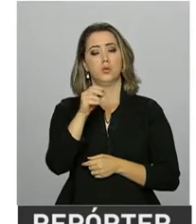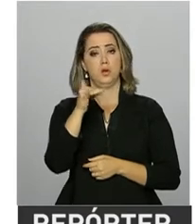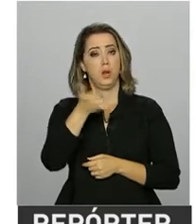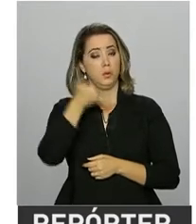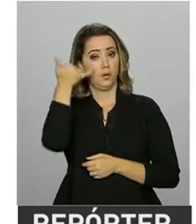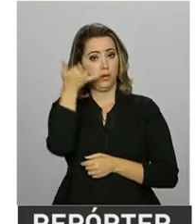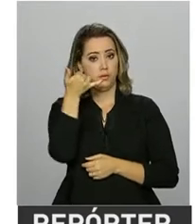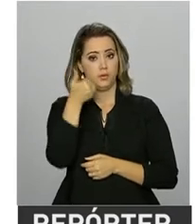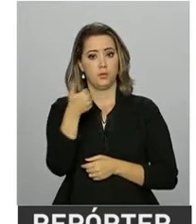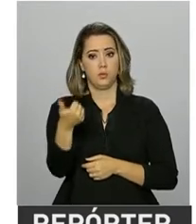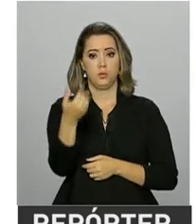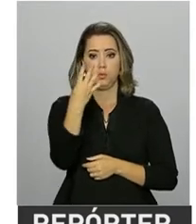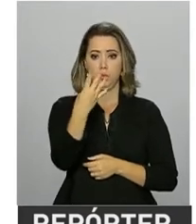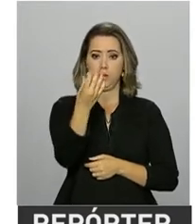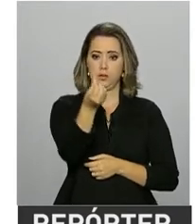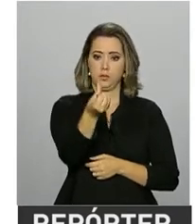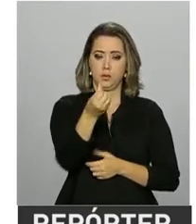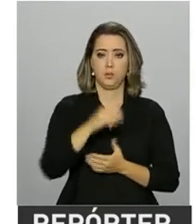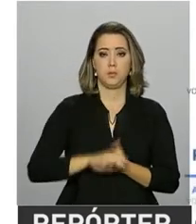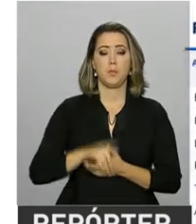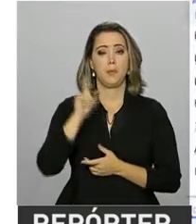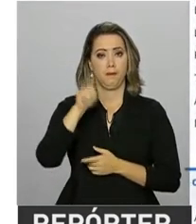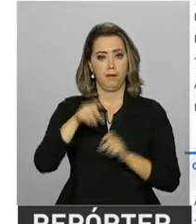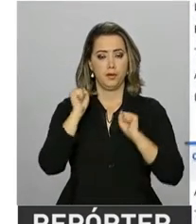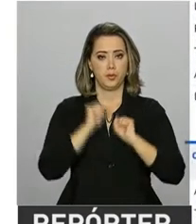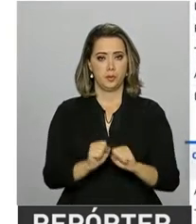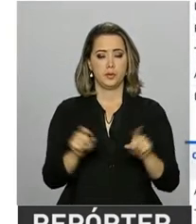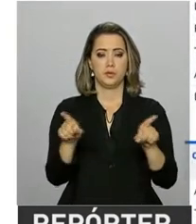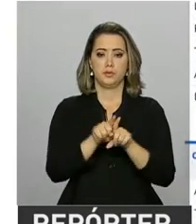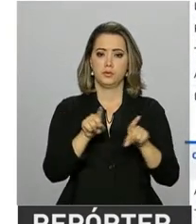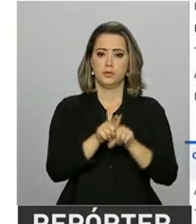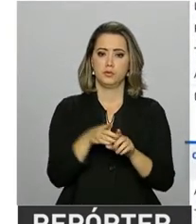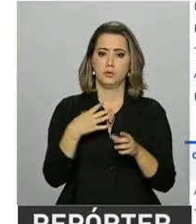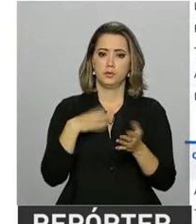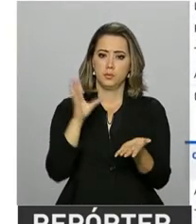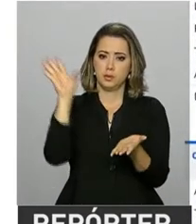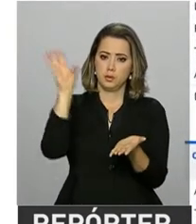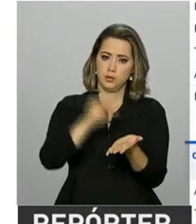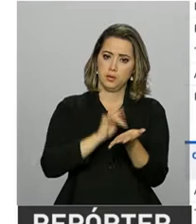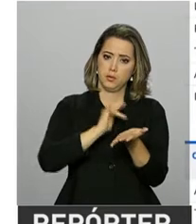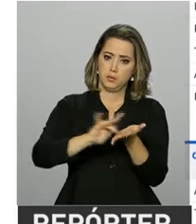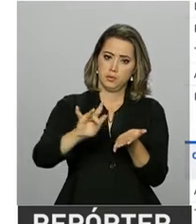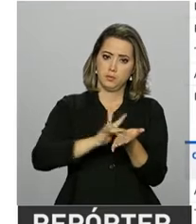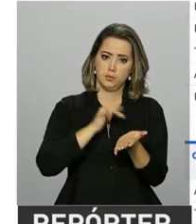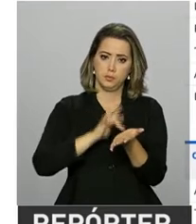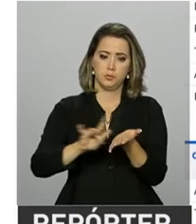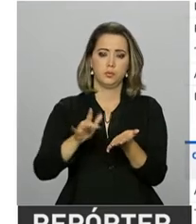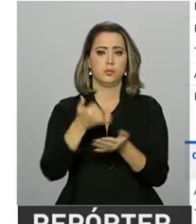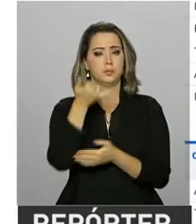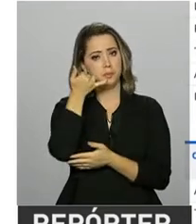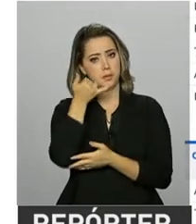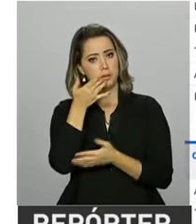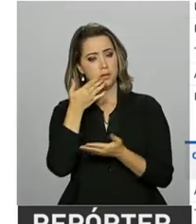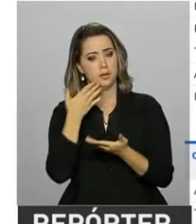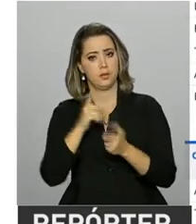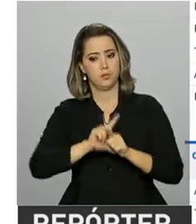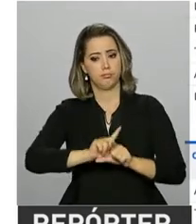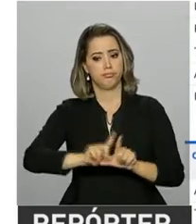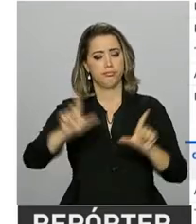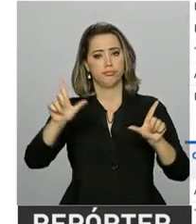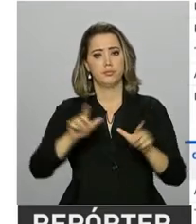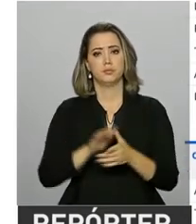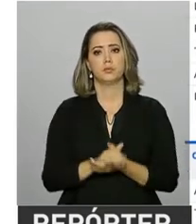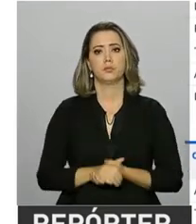Fone, no número 146. É possível usar também aplicativos para dispositivos móveis como Android